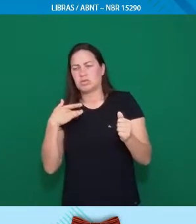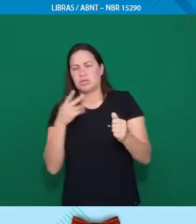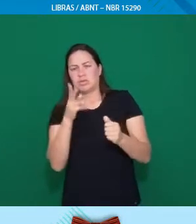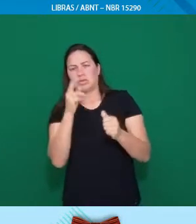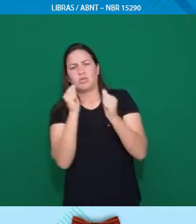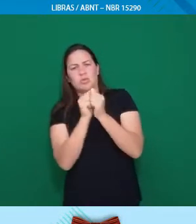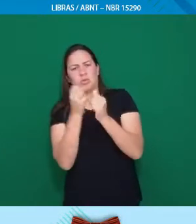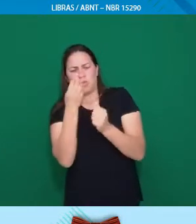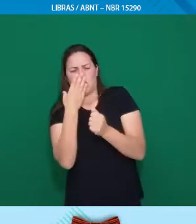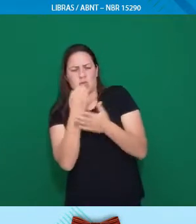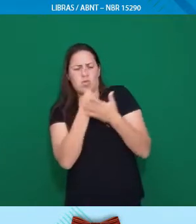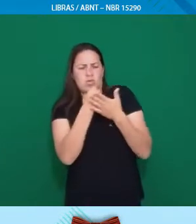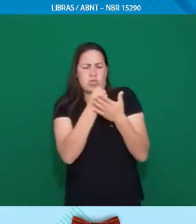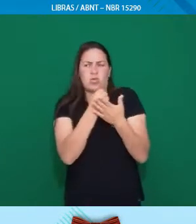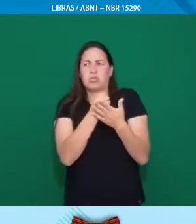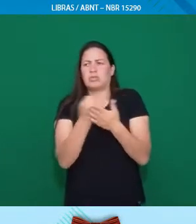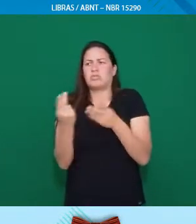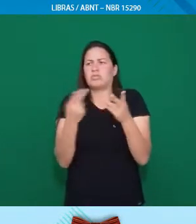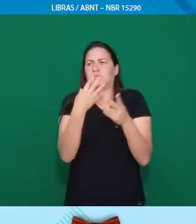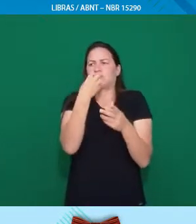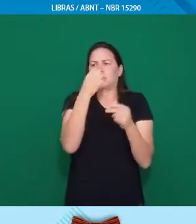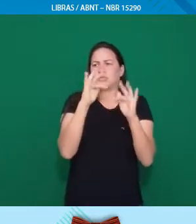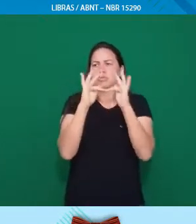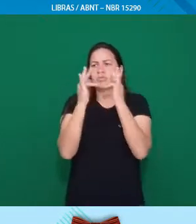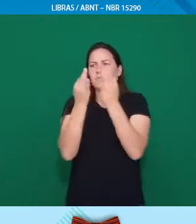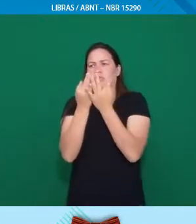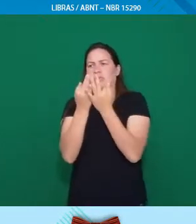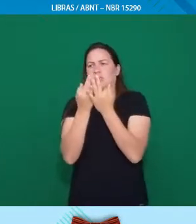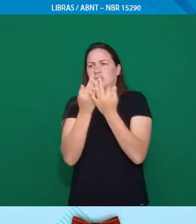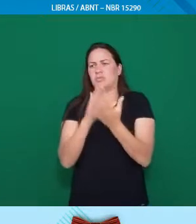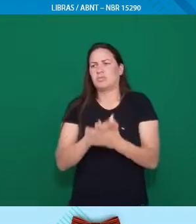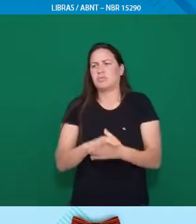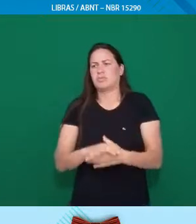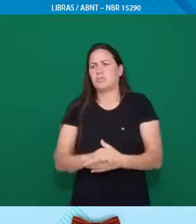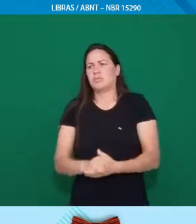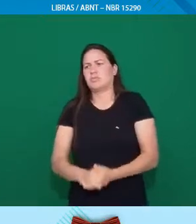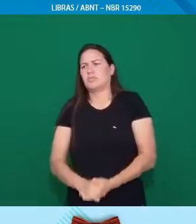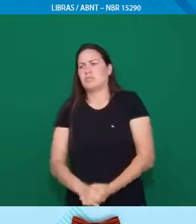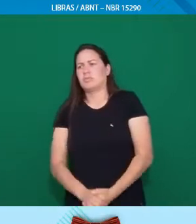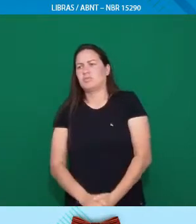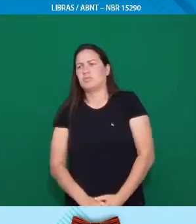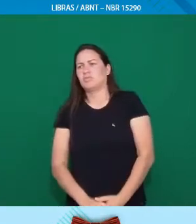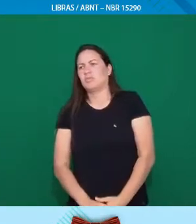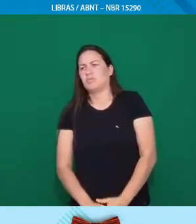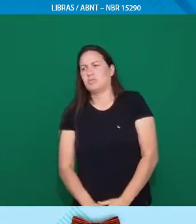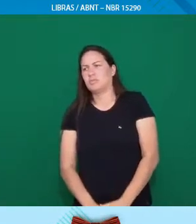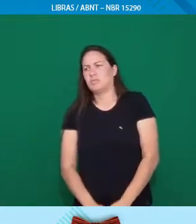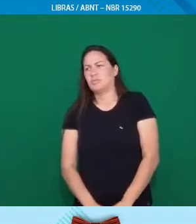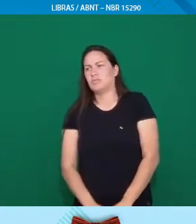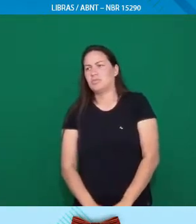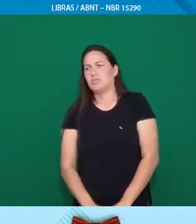para sempre tá fazendo bem o próximo então convite seu Cláudia família para gente fazer entrega da moção